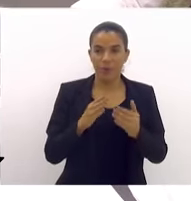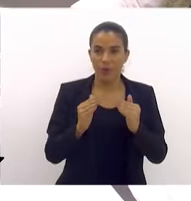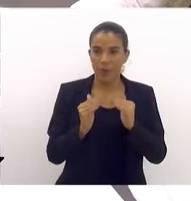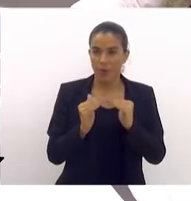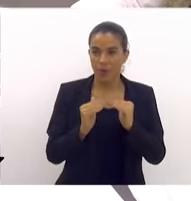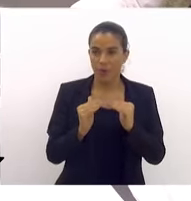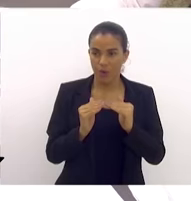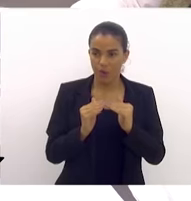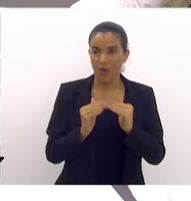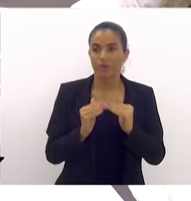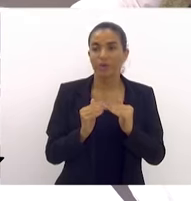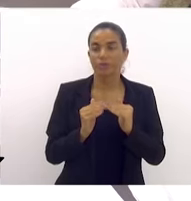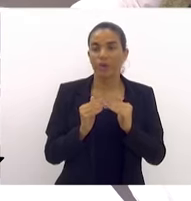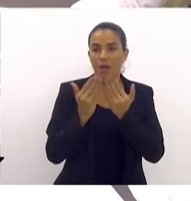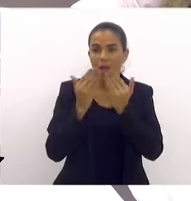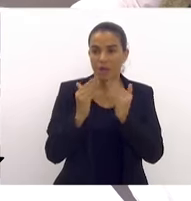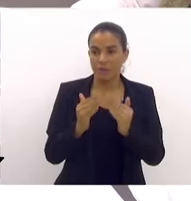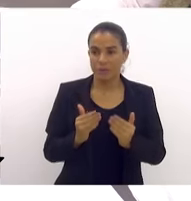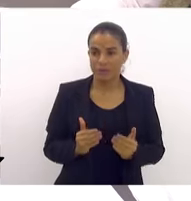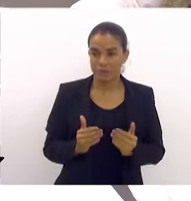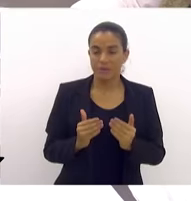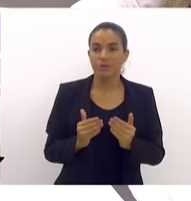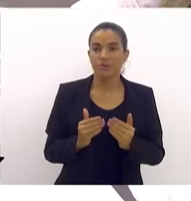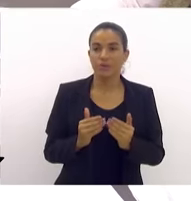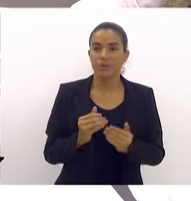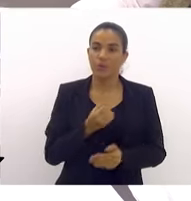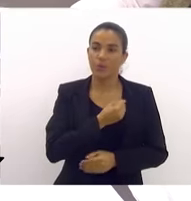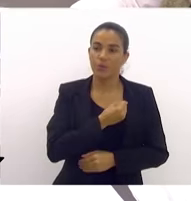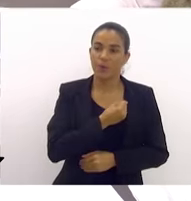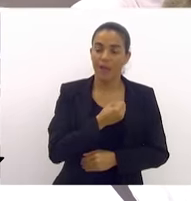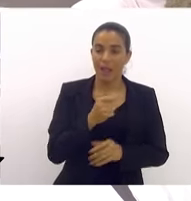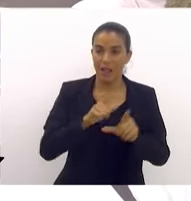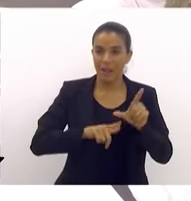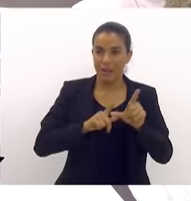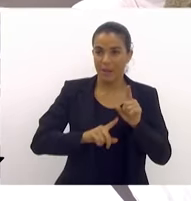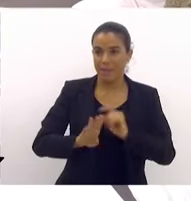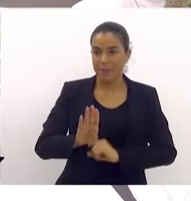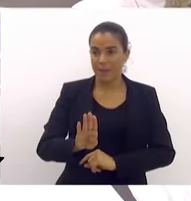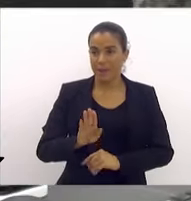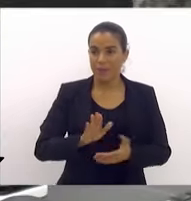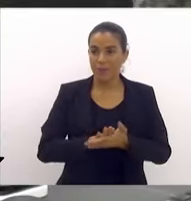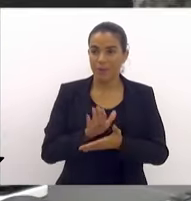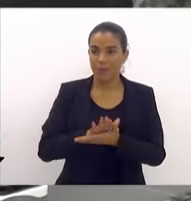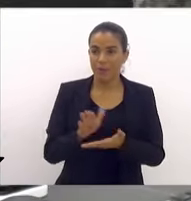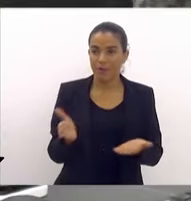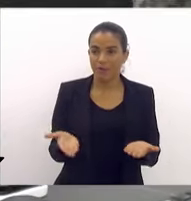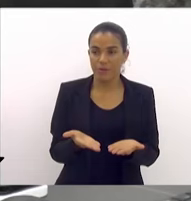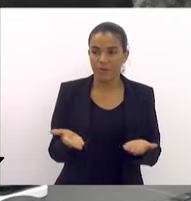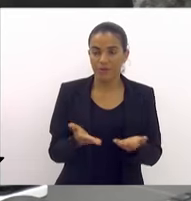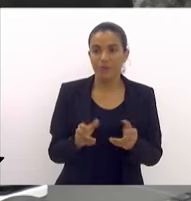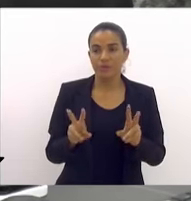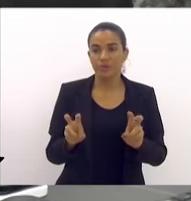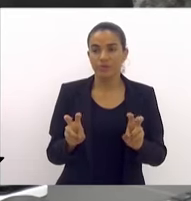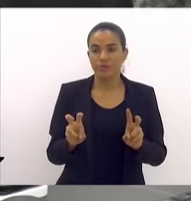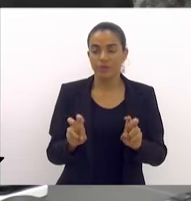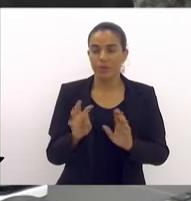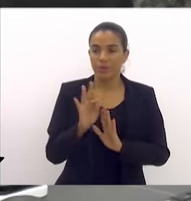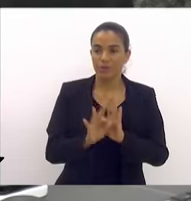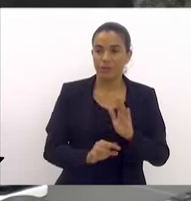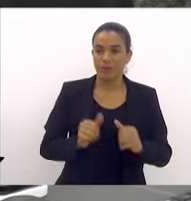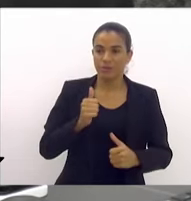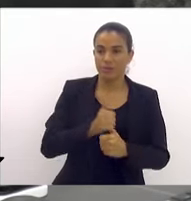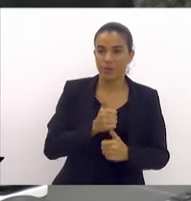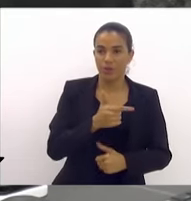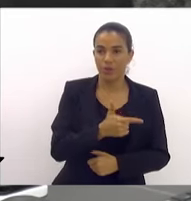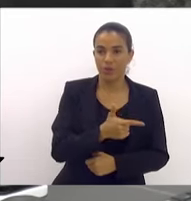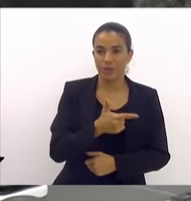aprova a apreciação do item B da pauta publicada hoje, que é justamente o substitutivo ao PL